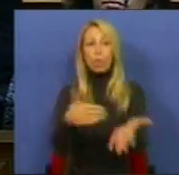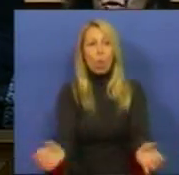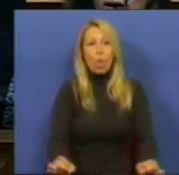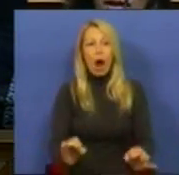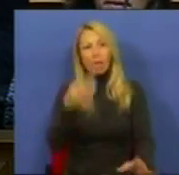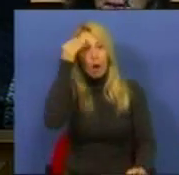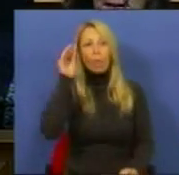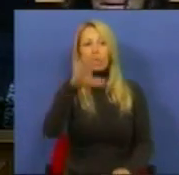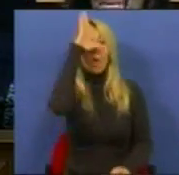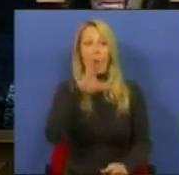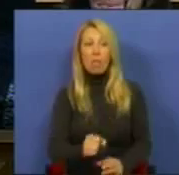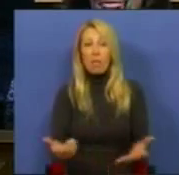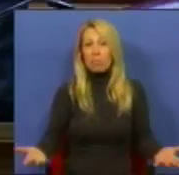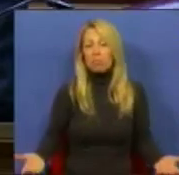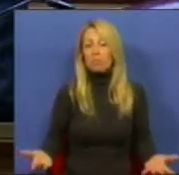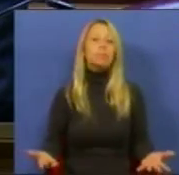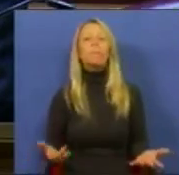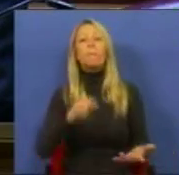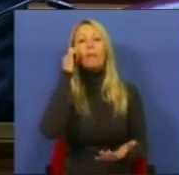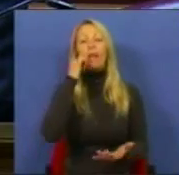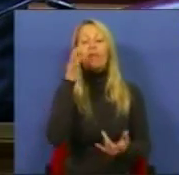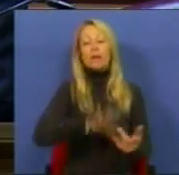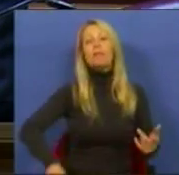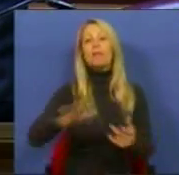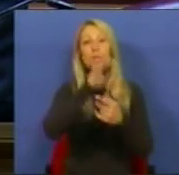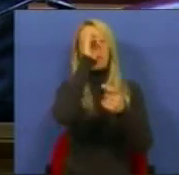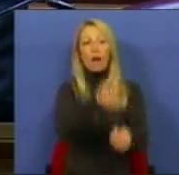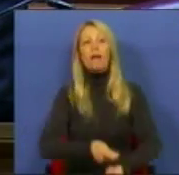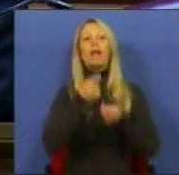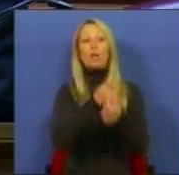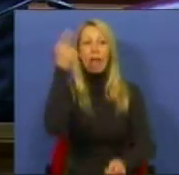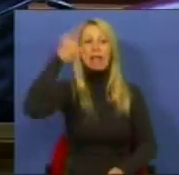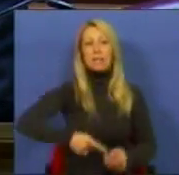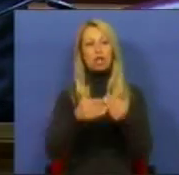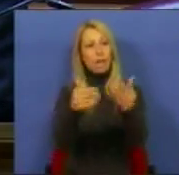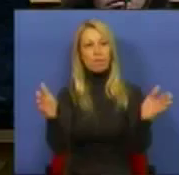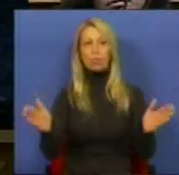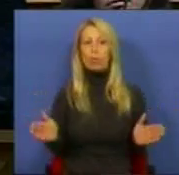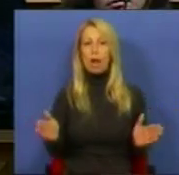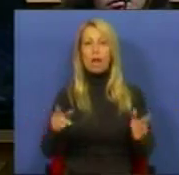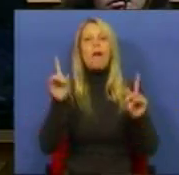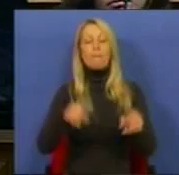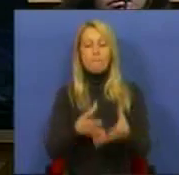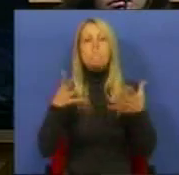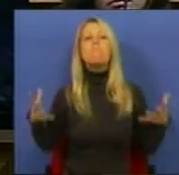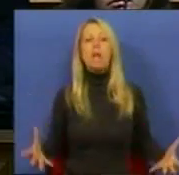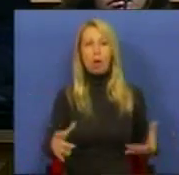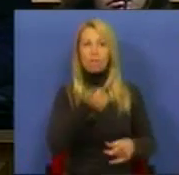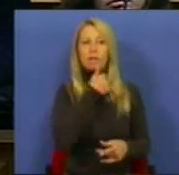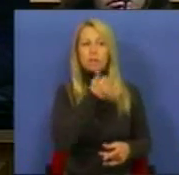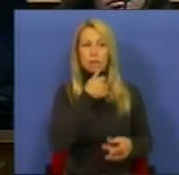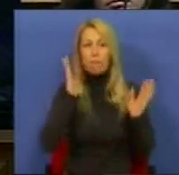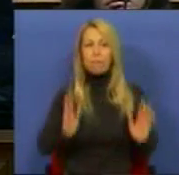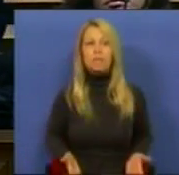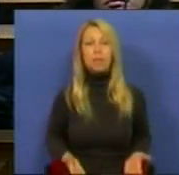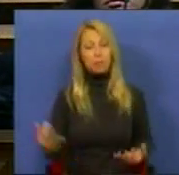Governo. A gravidade da situação na agricultura exigiria essa abertura, mas também maior determinação.